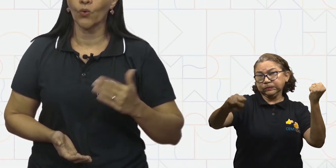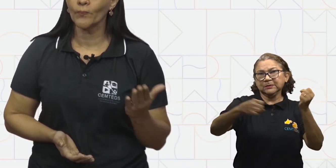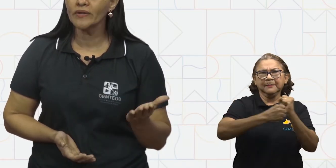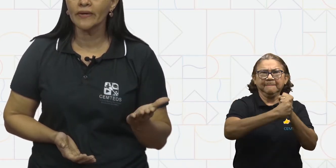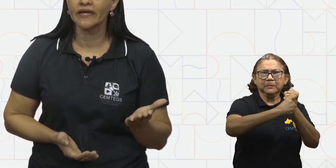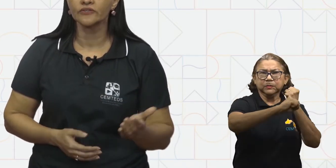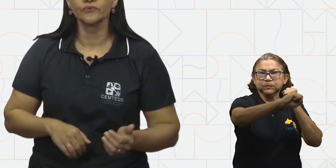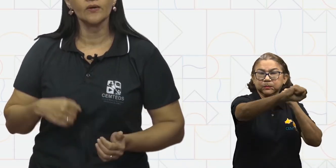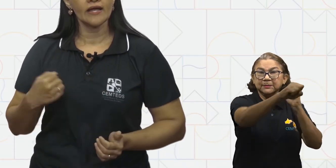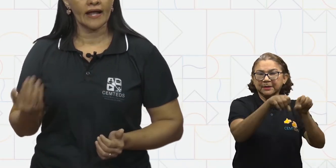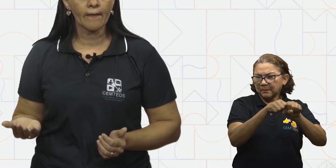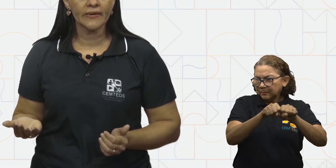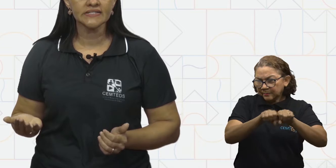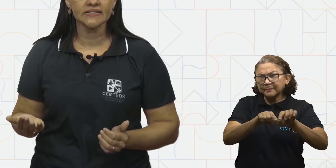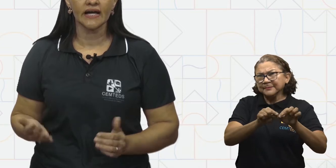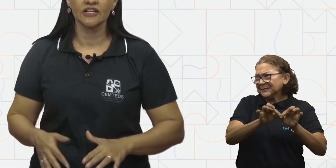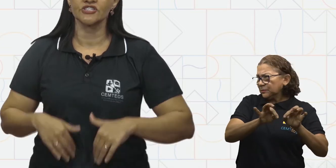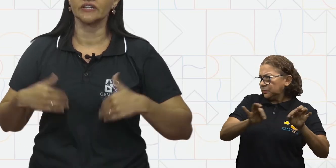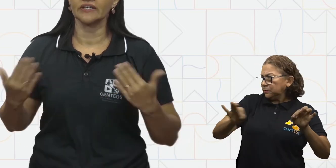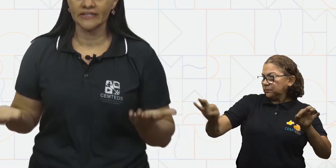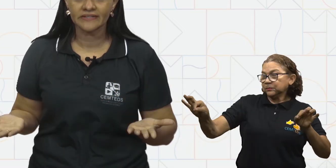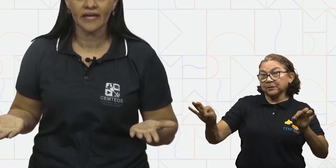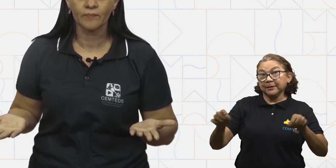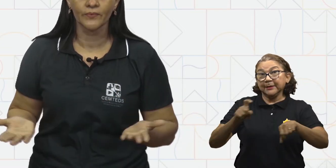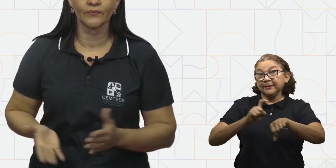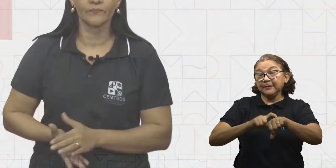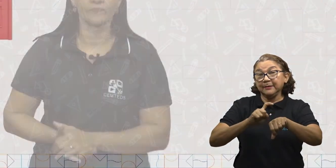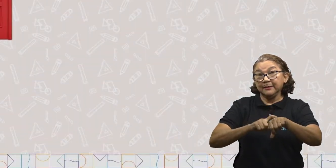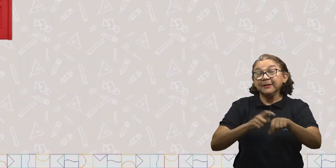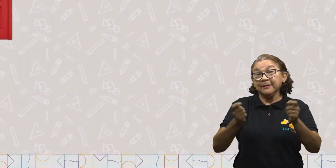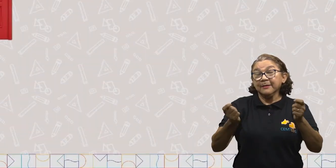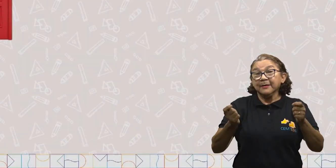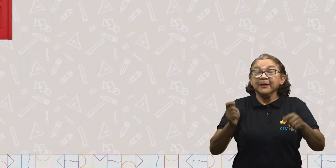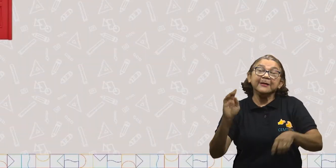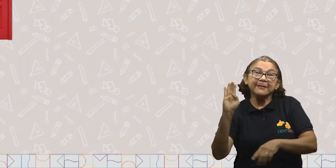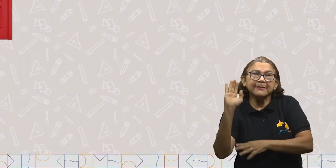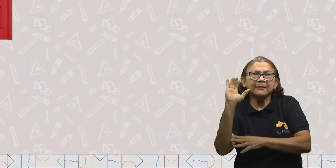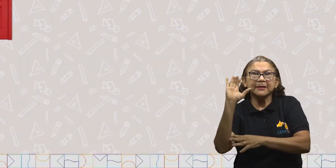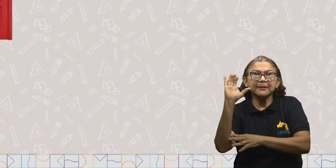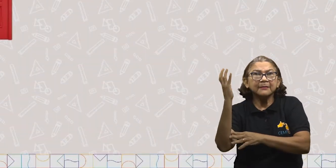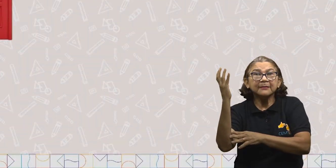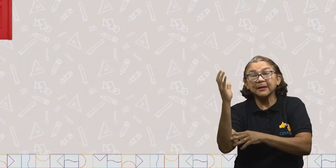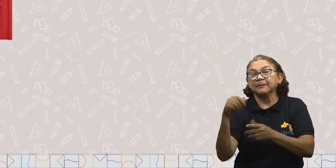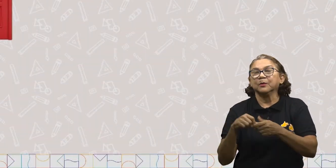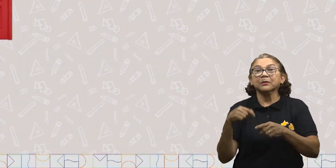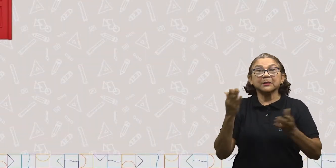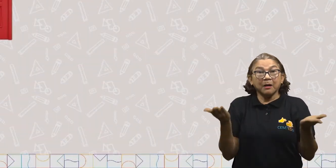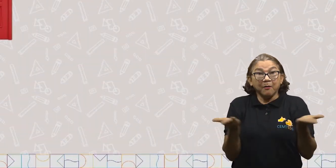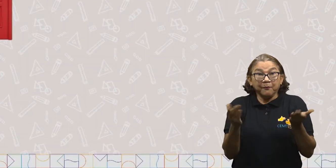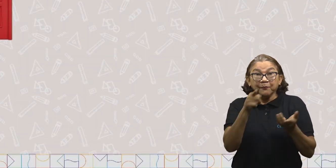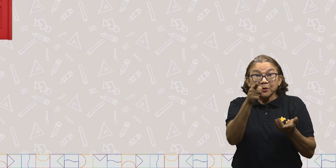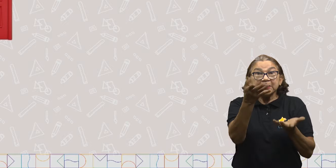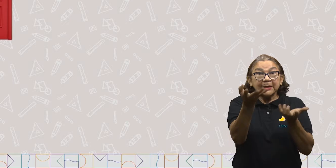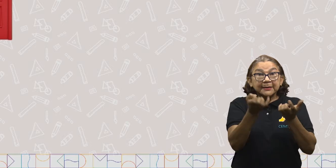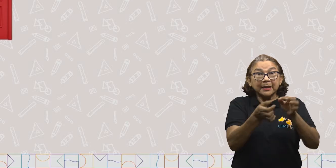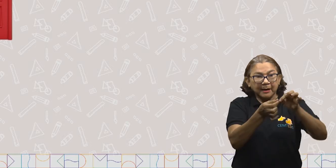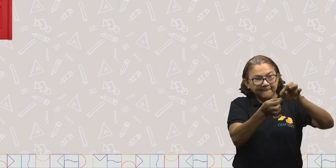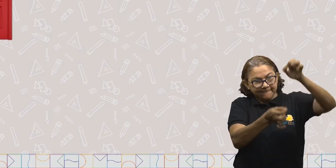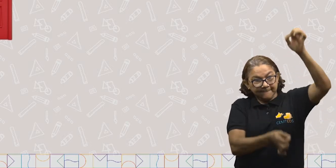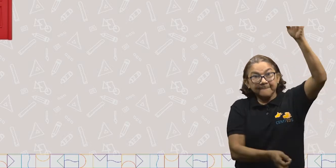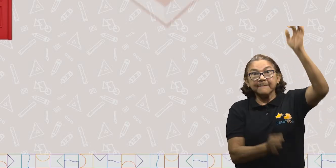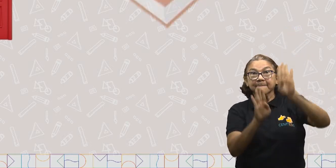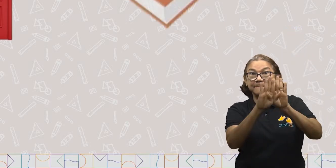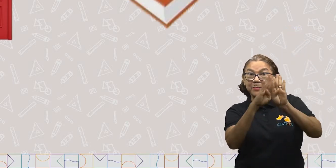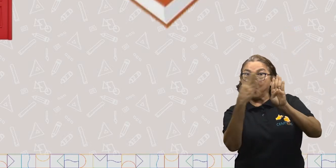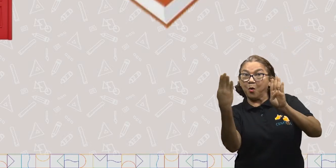de comprimento, capacidade e tempo. Quando queremos medir o comprimento de uma porta, a altura de